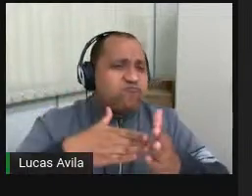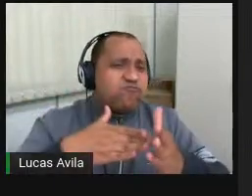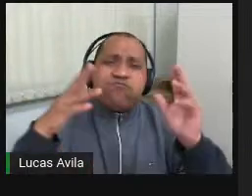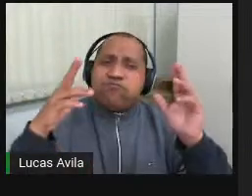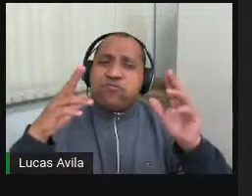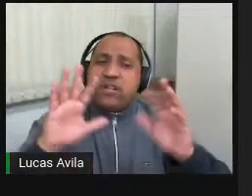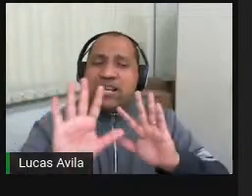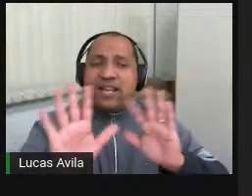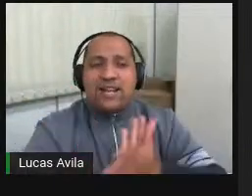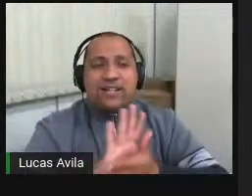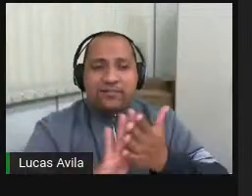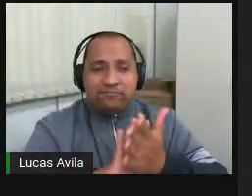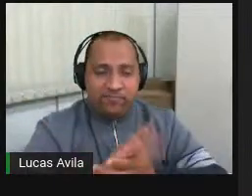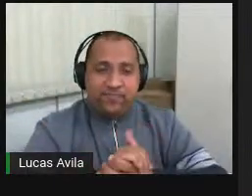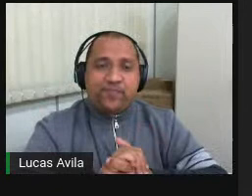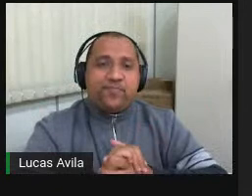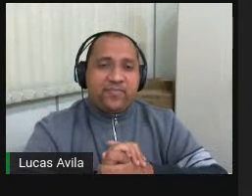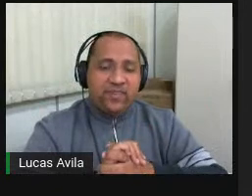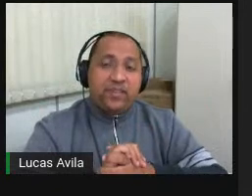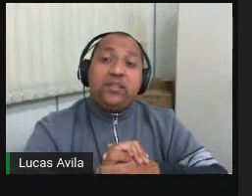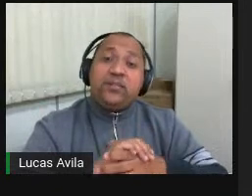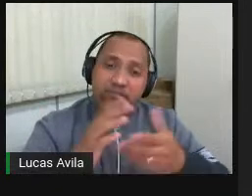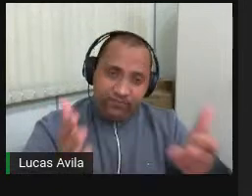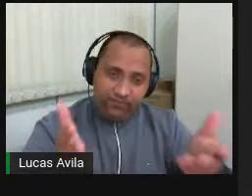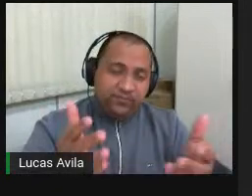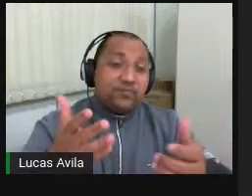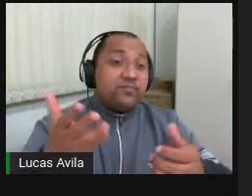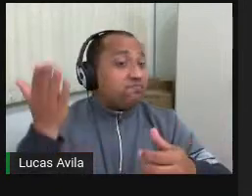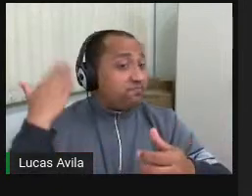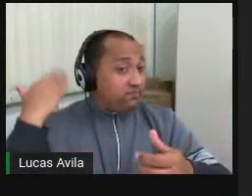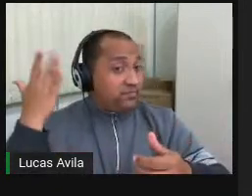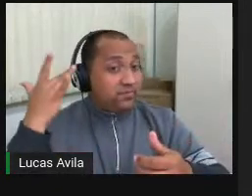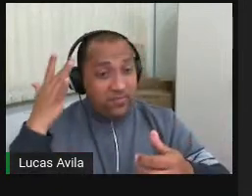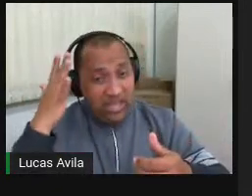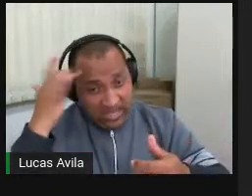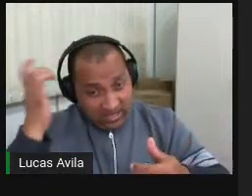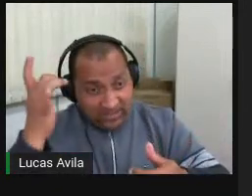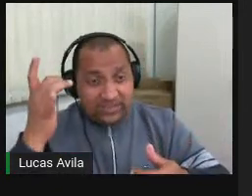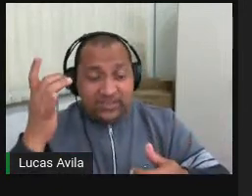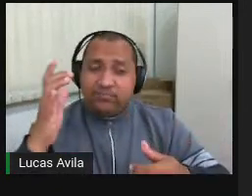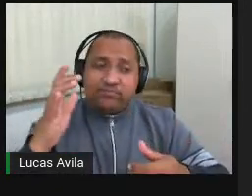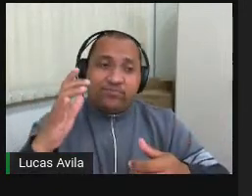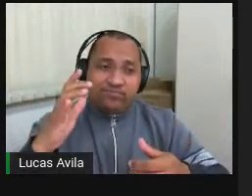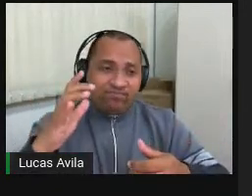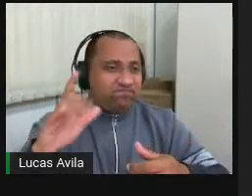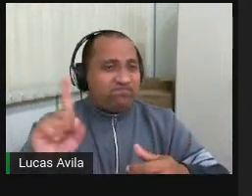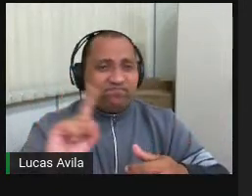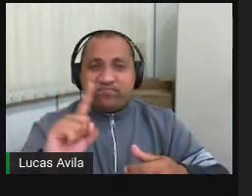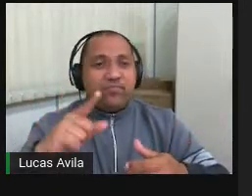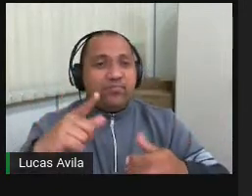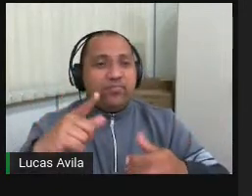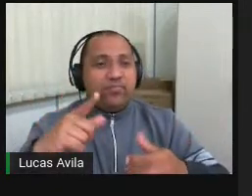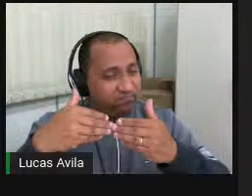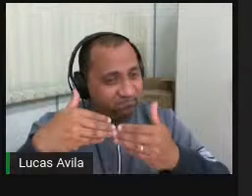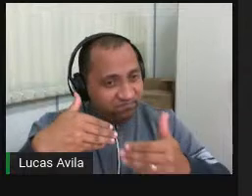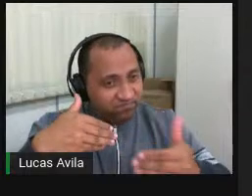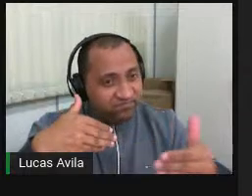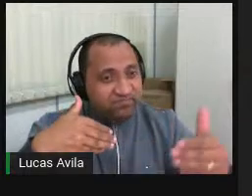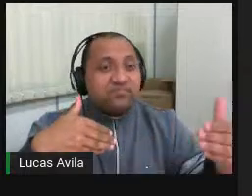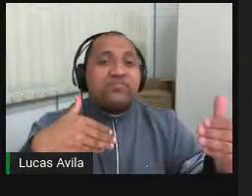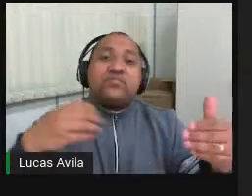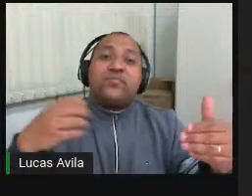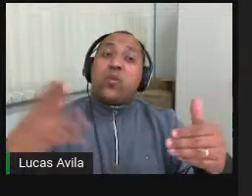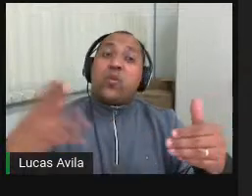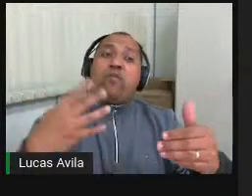realidade. Nada será como antes amanhã, como diz a canção. Daqui em diante, vocês iniciam um novo ciclo,